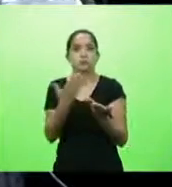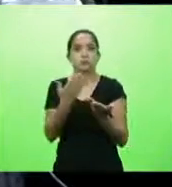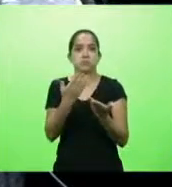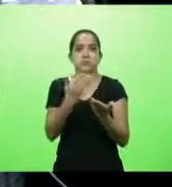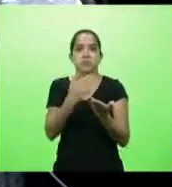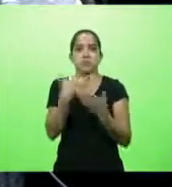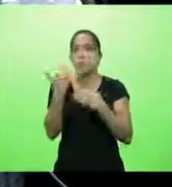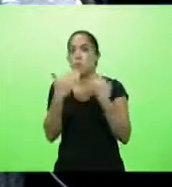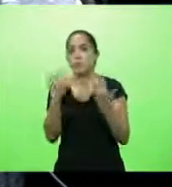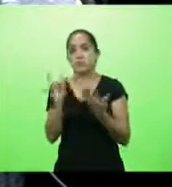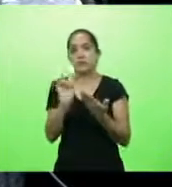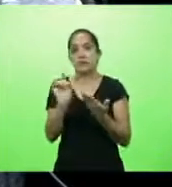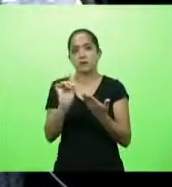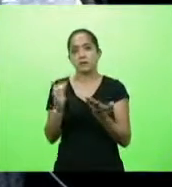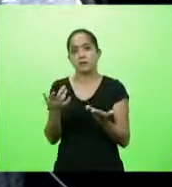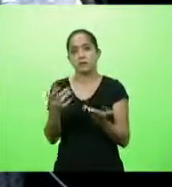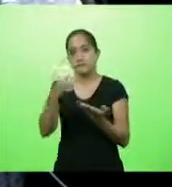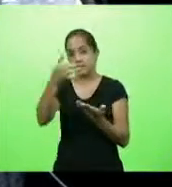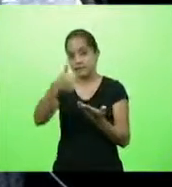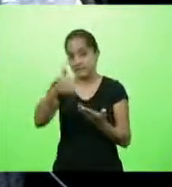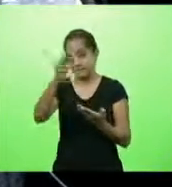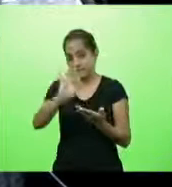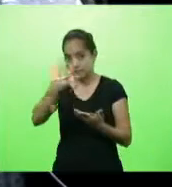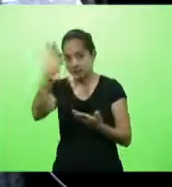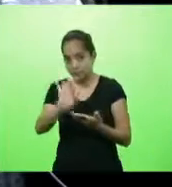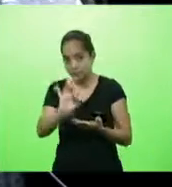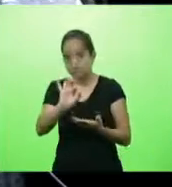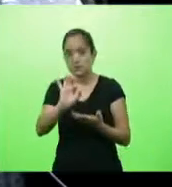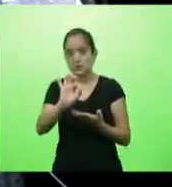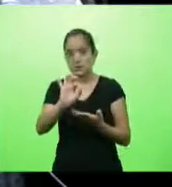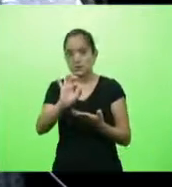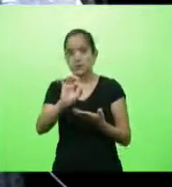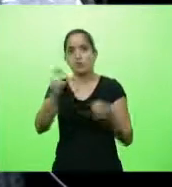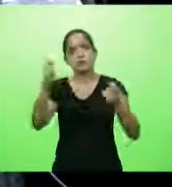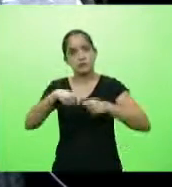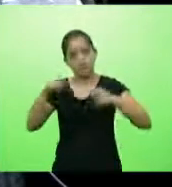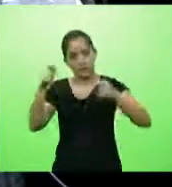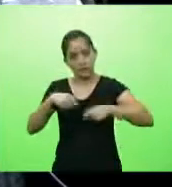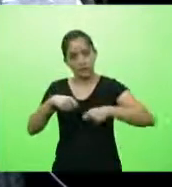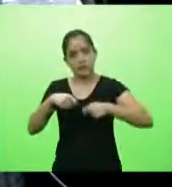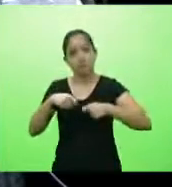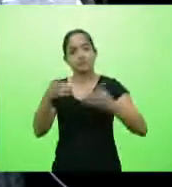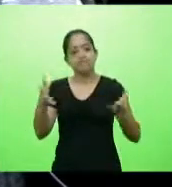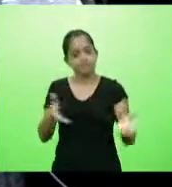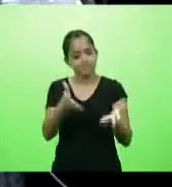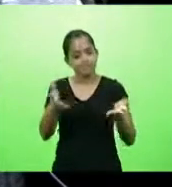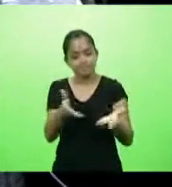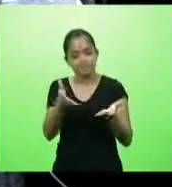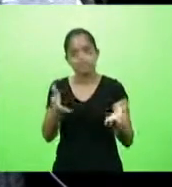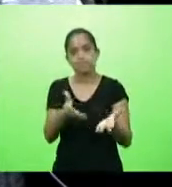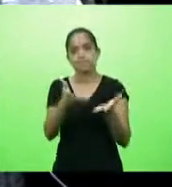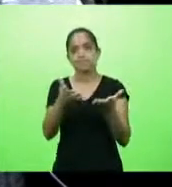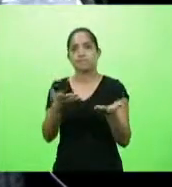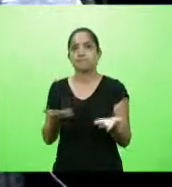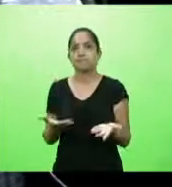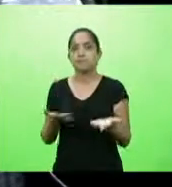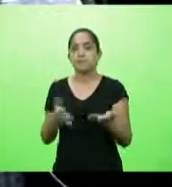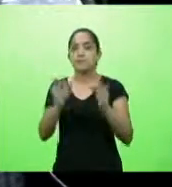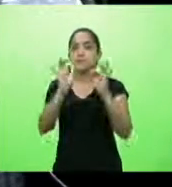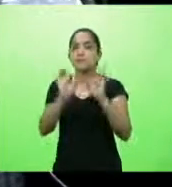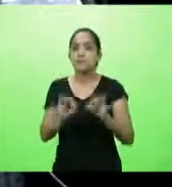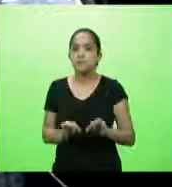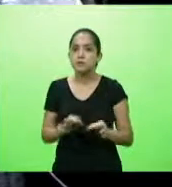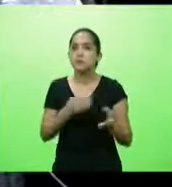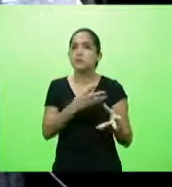para ninguém, e se tiver 10% de chance de ajudar alguém, dê, incentive. Tenho certeza que